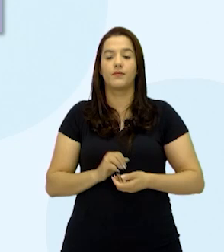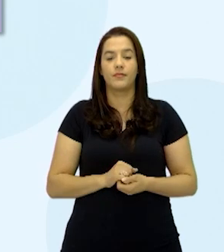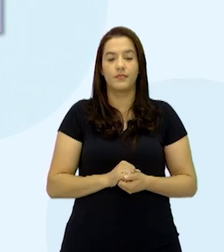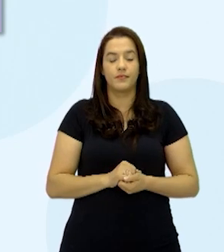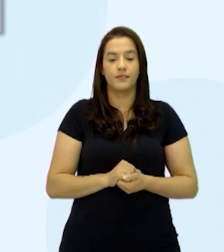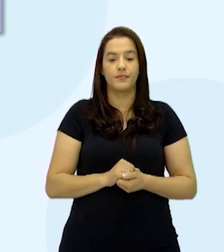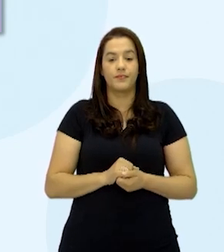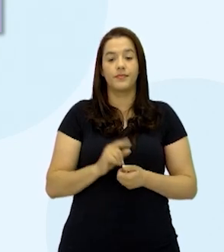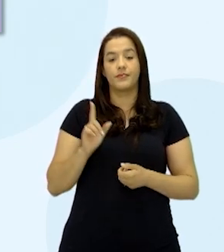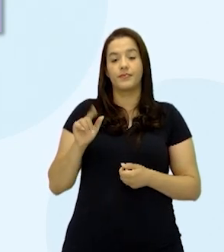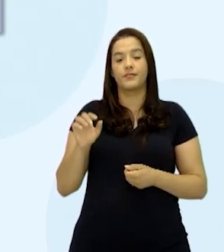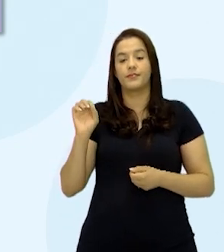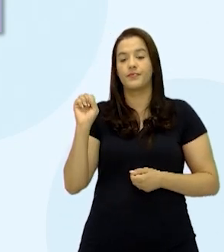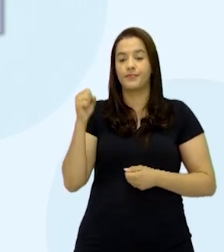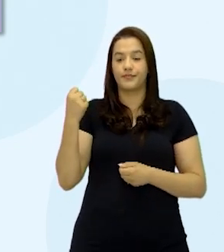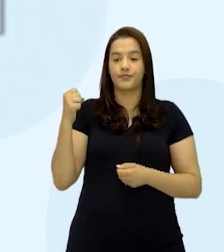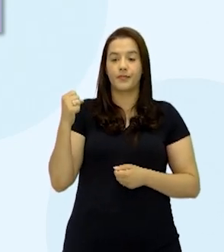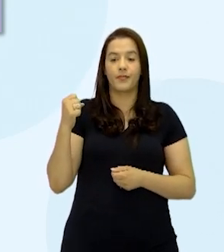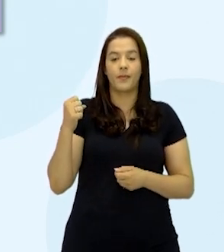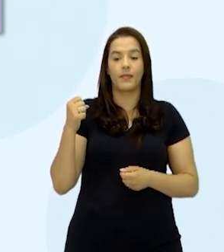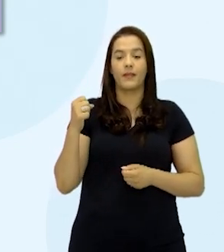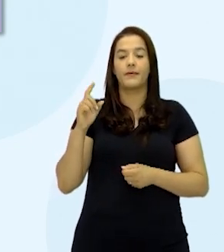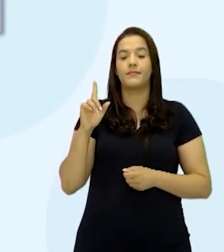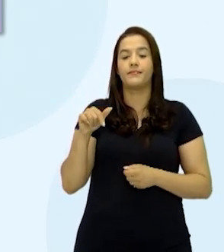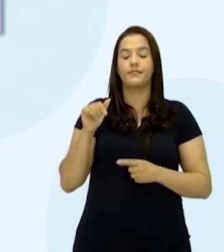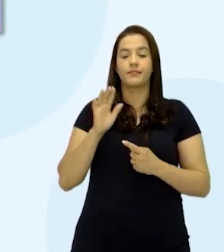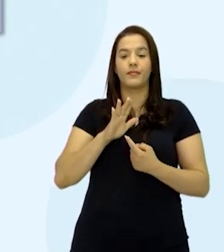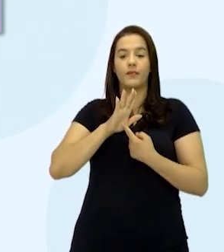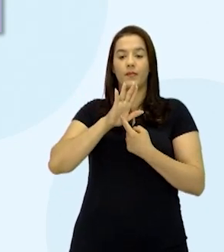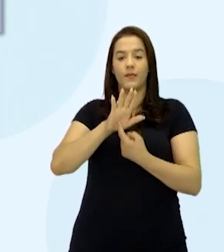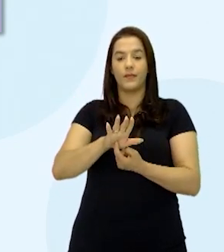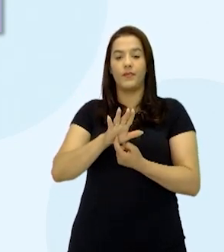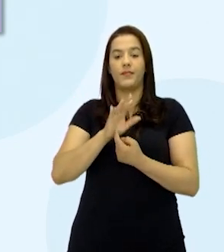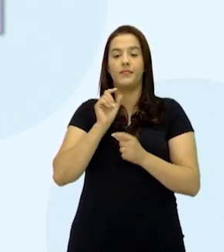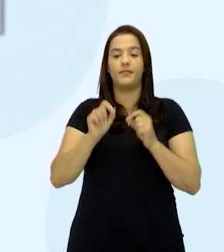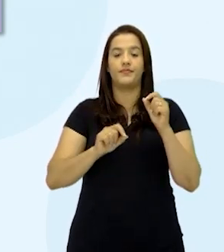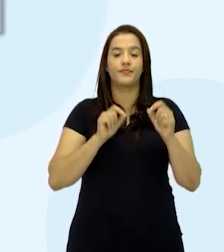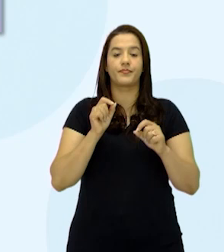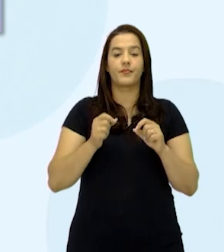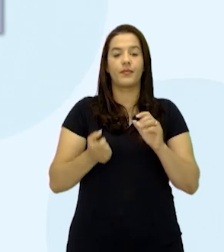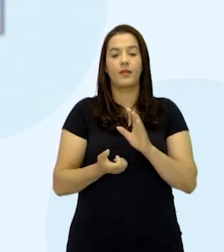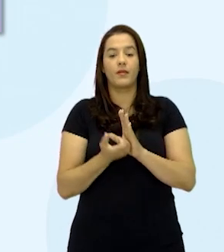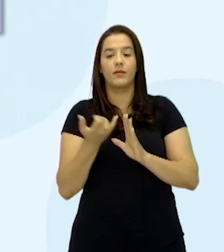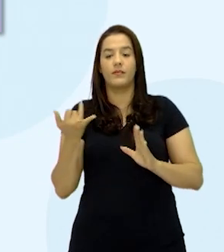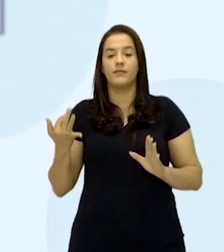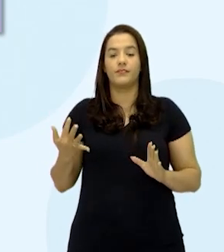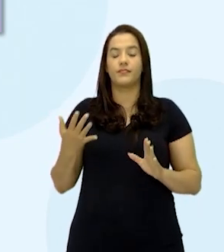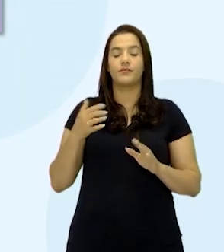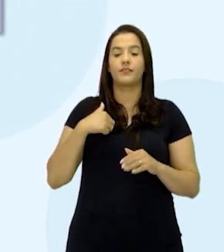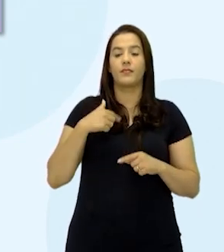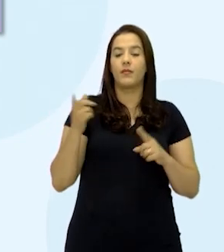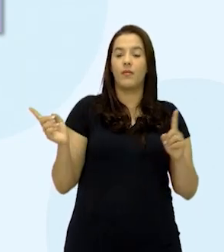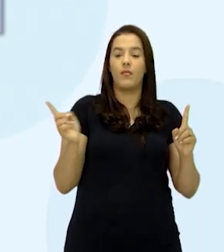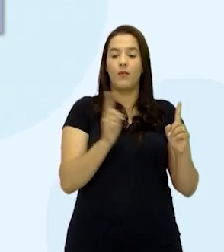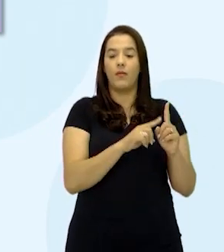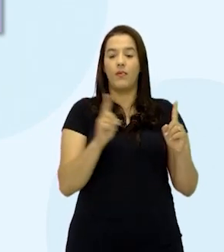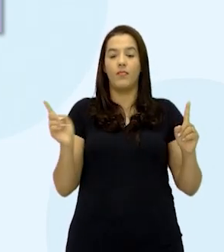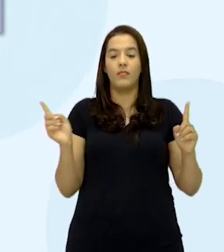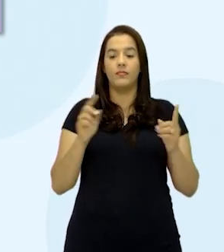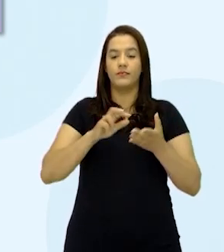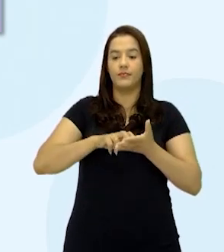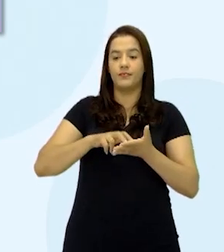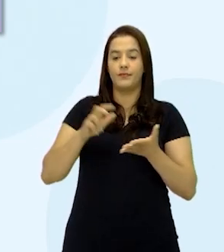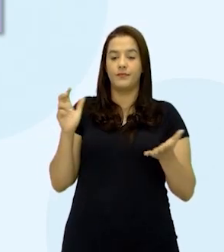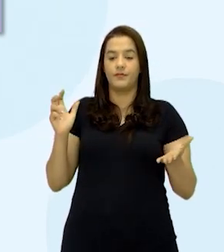8/15. Esse 8/15, Vivi, representa o quanto ele percorreu de